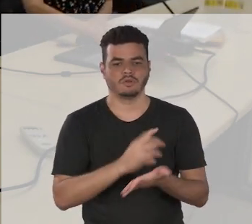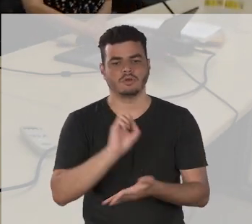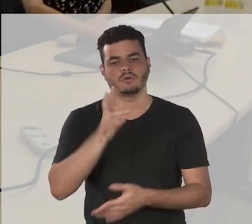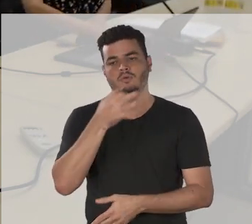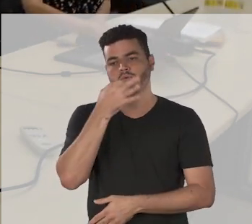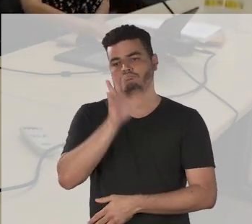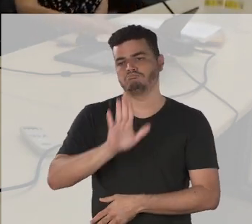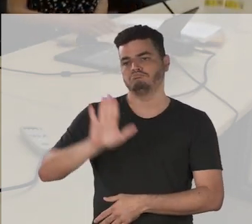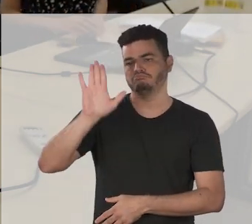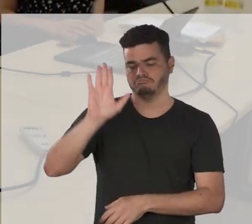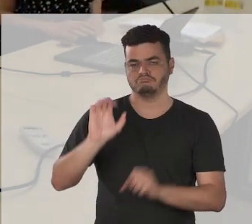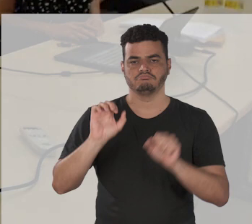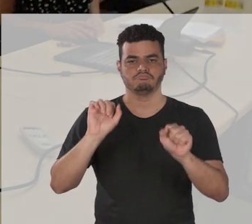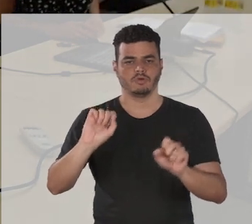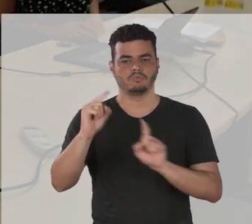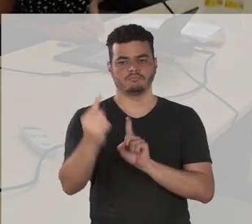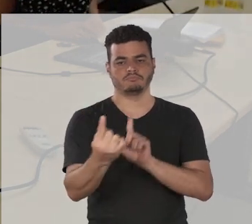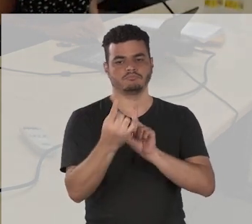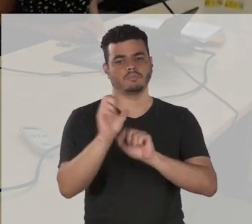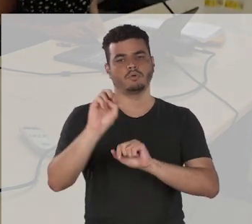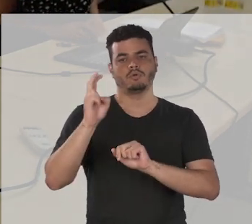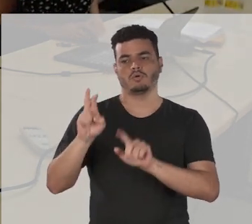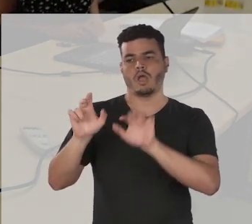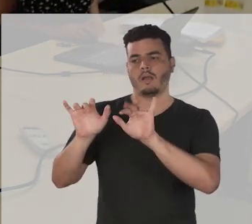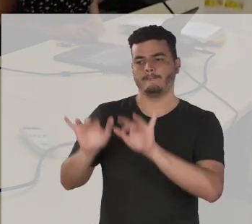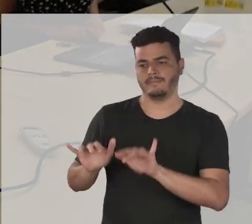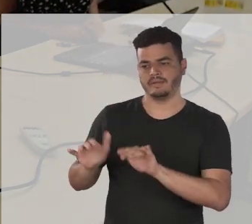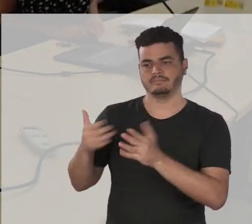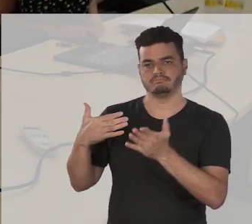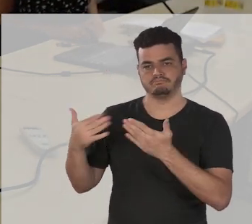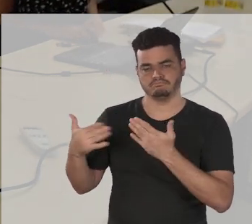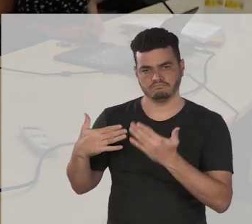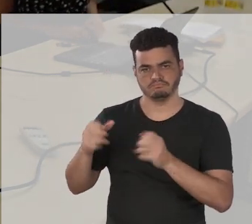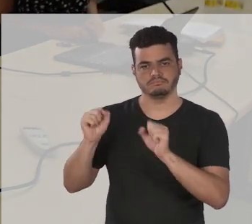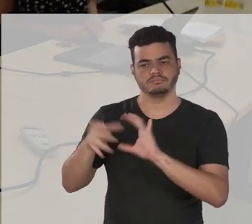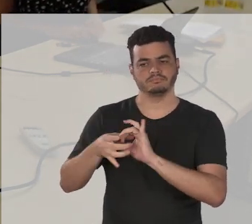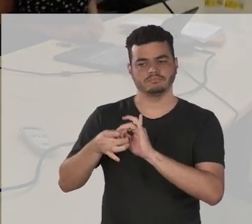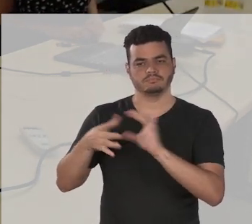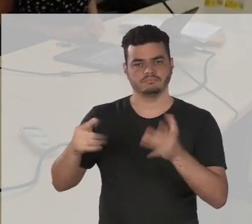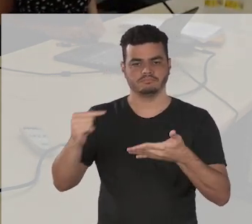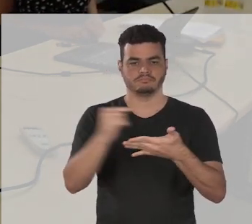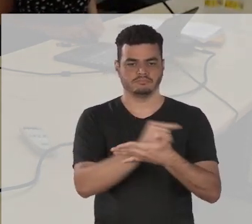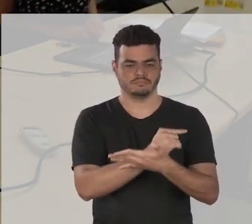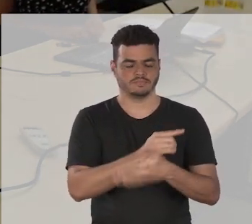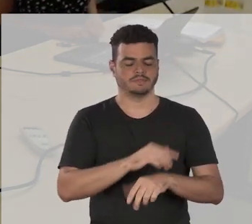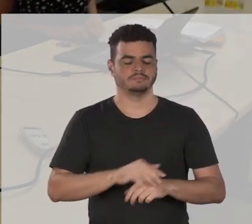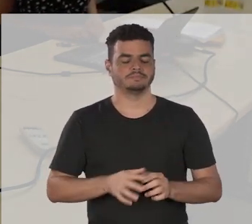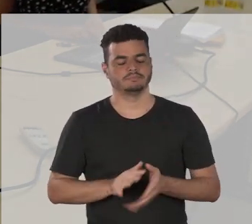manifestar pessoalmente ou no chat. Fiquem à vontade para perguntar.